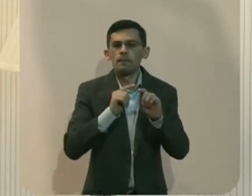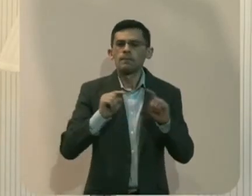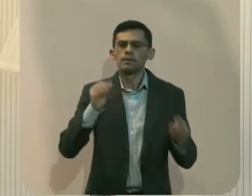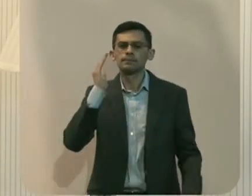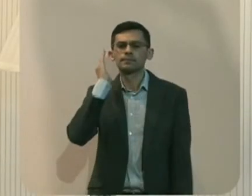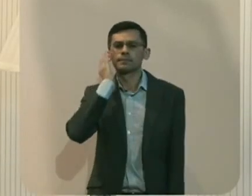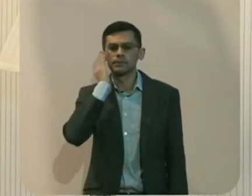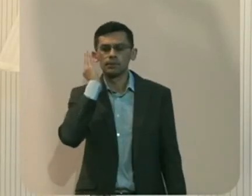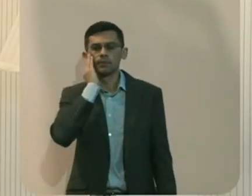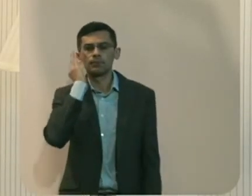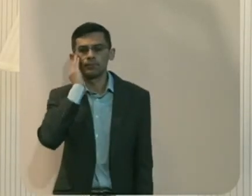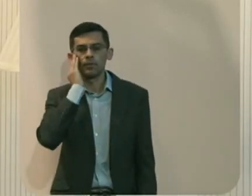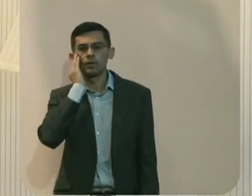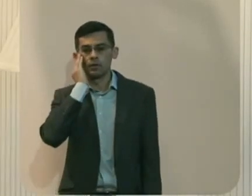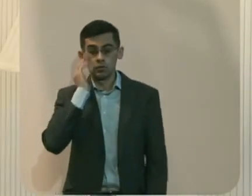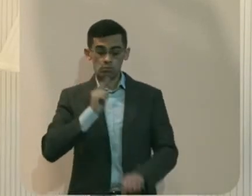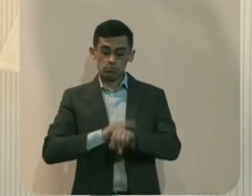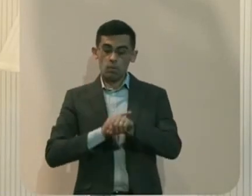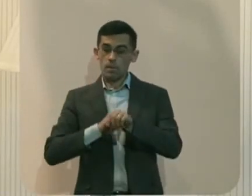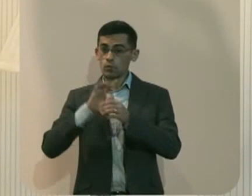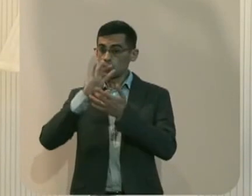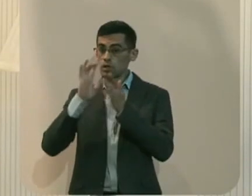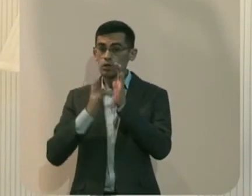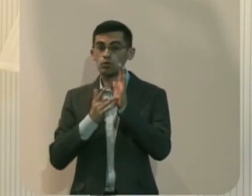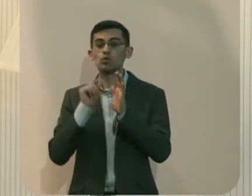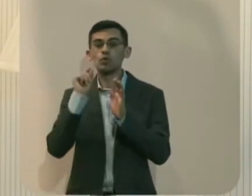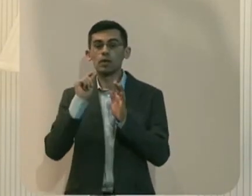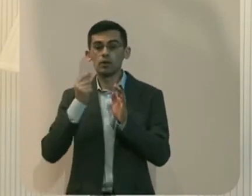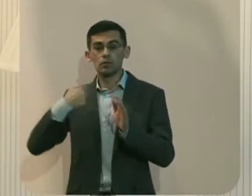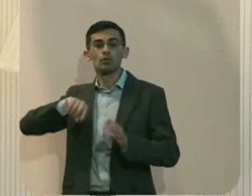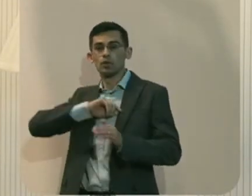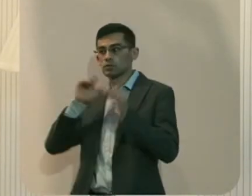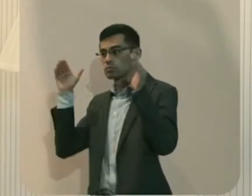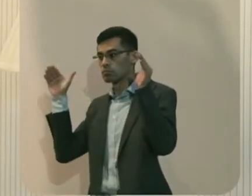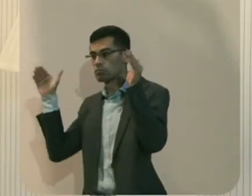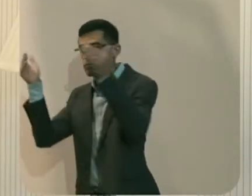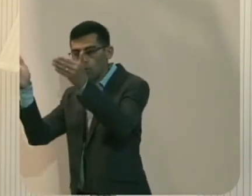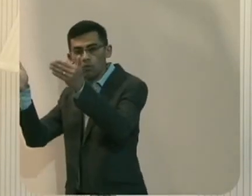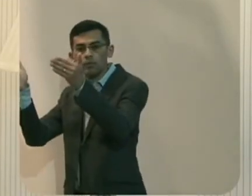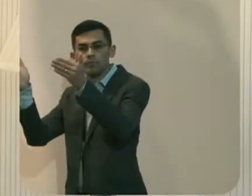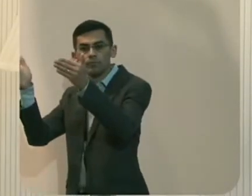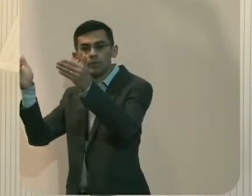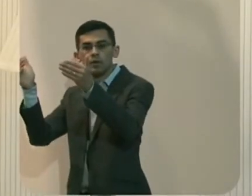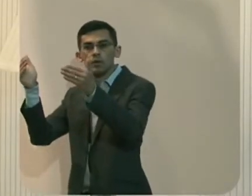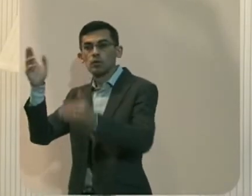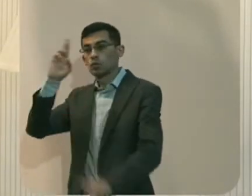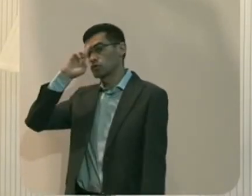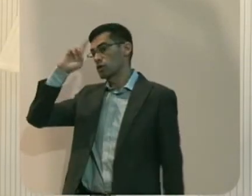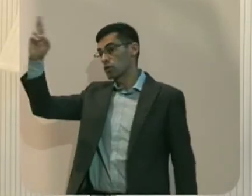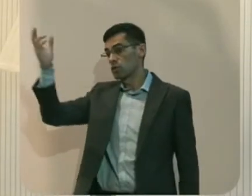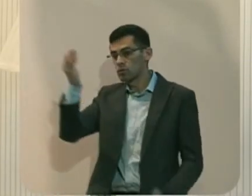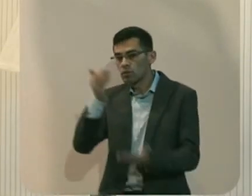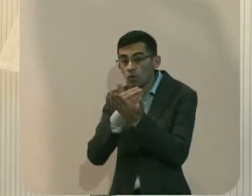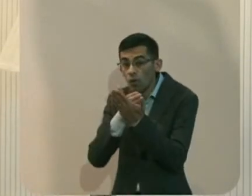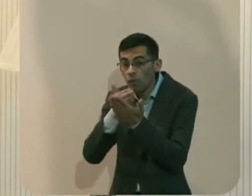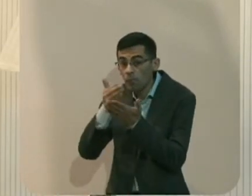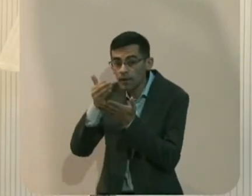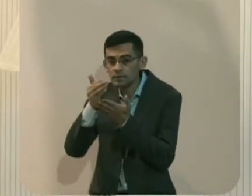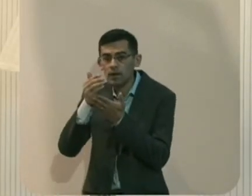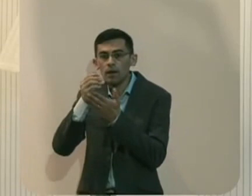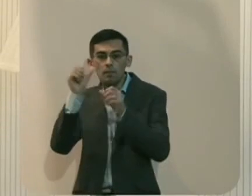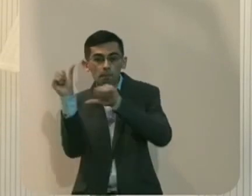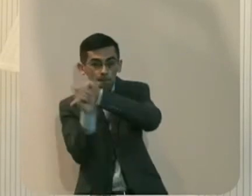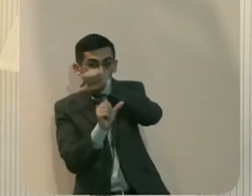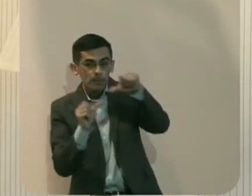Sabe, quando Jesus é o nosso foco, o Senhor começa a trabalhar visão